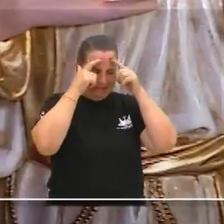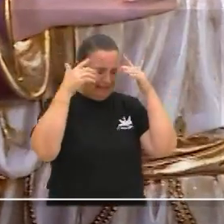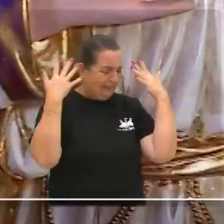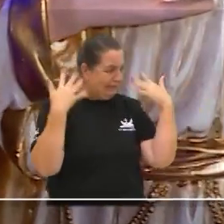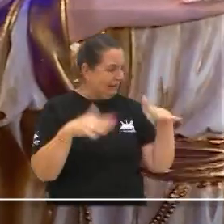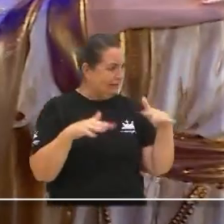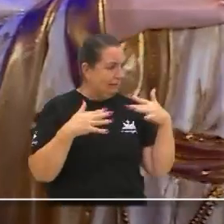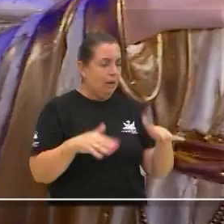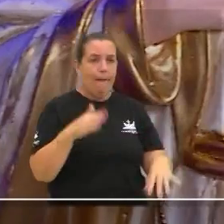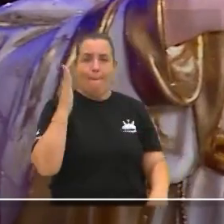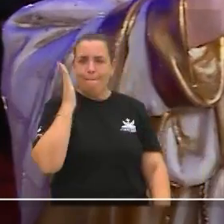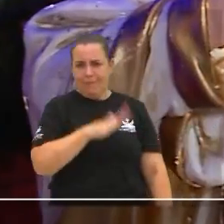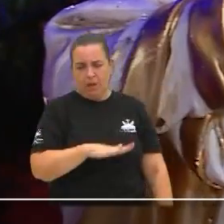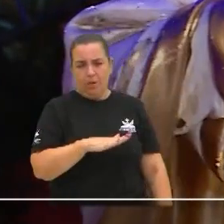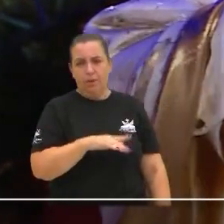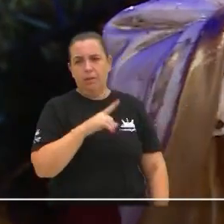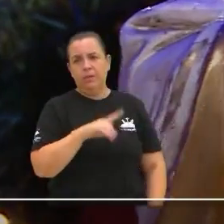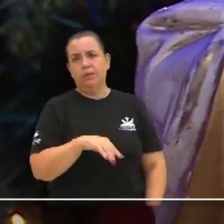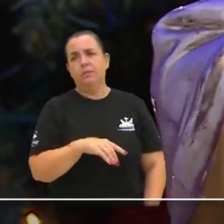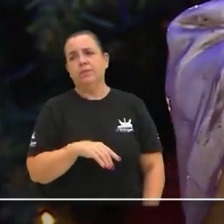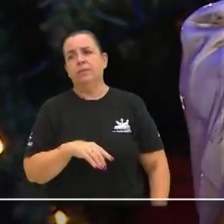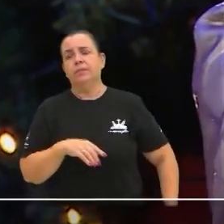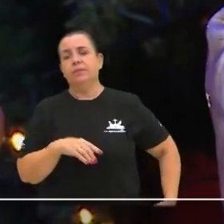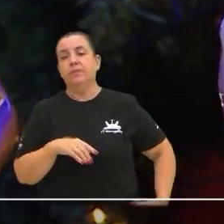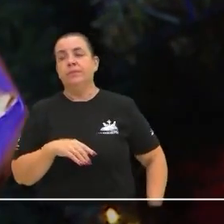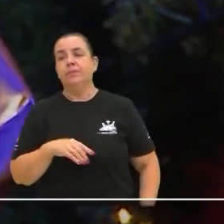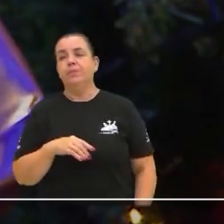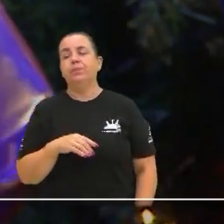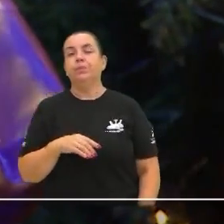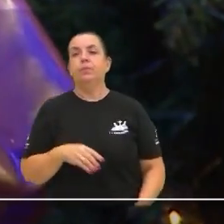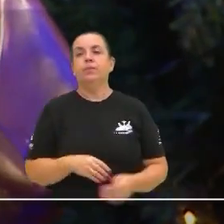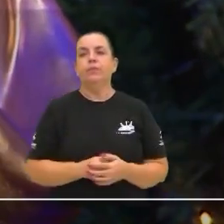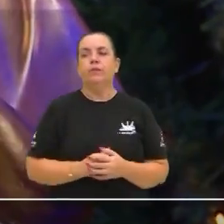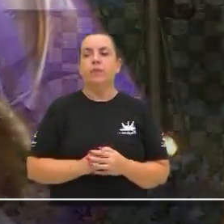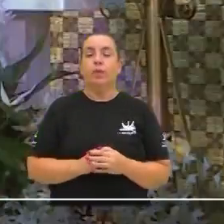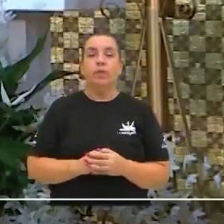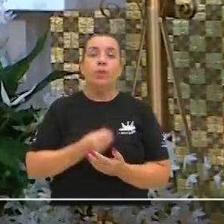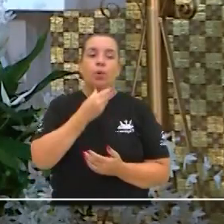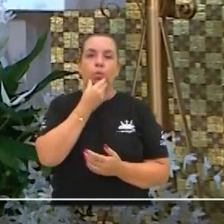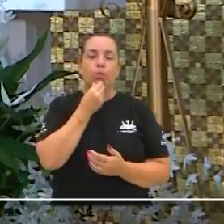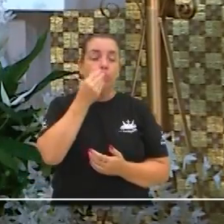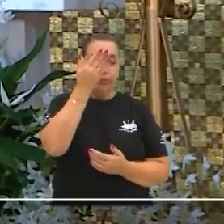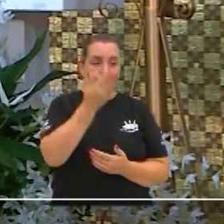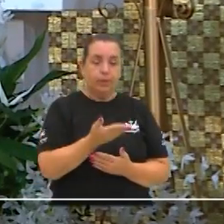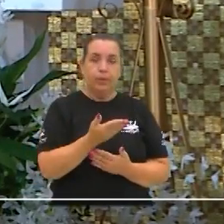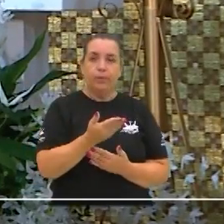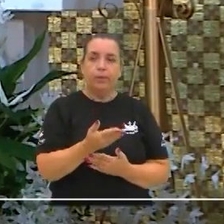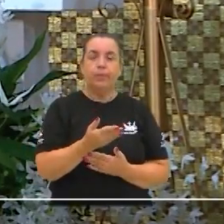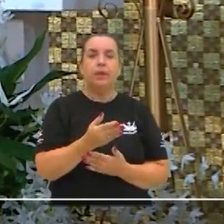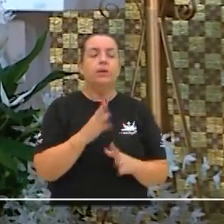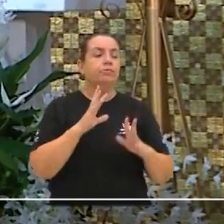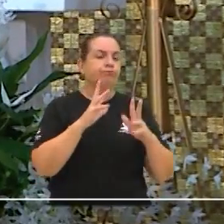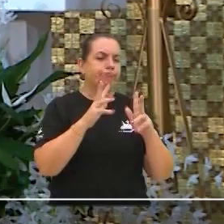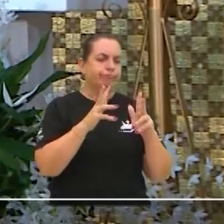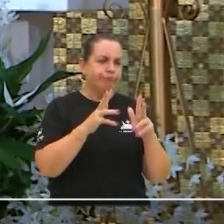malacafento. Nem sei se tem essa palavra. Um homem que tinha